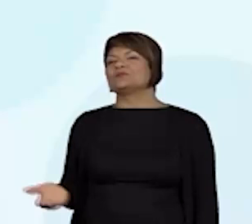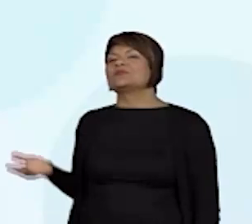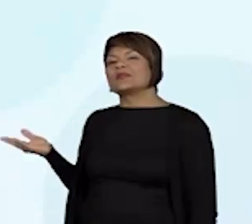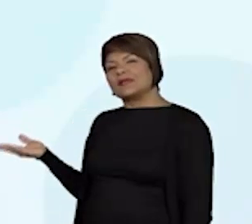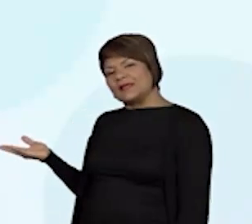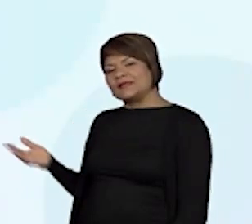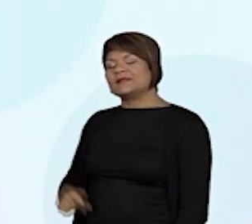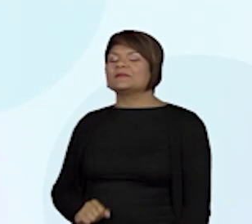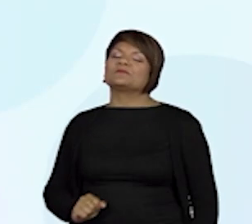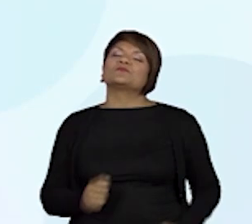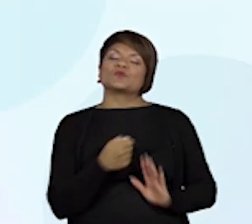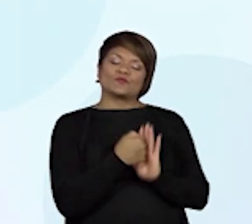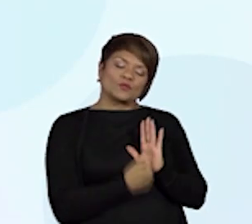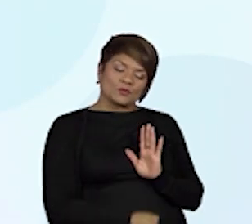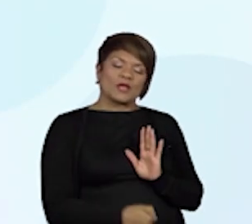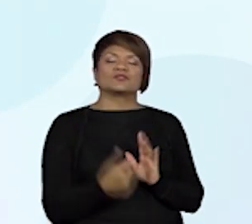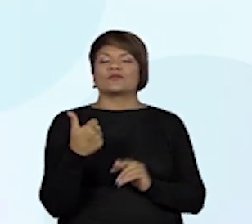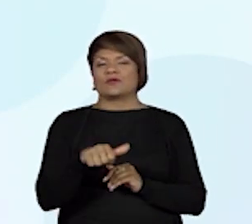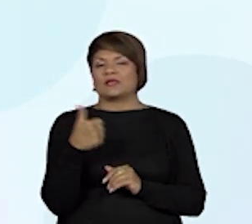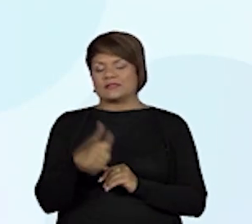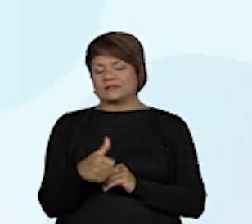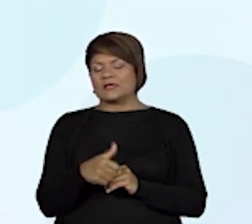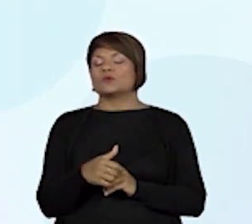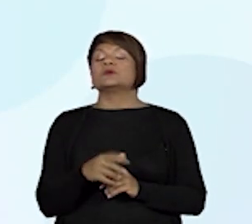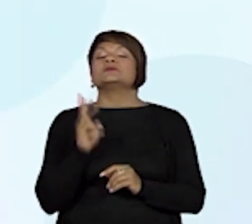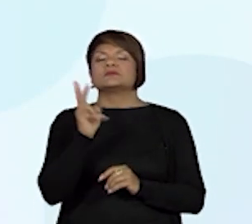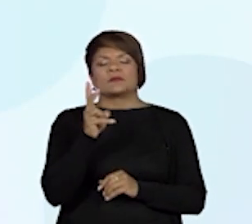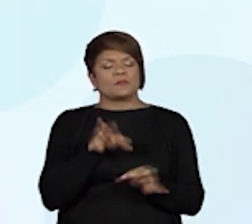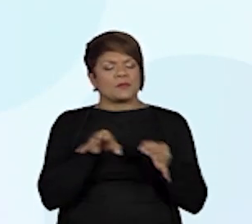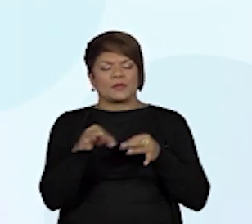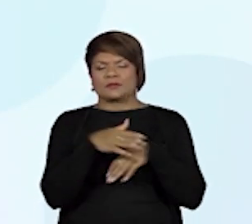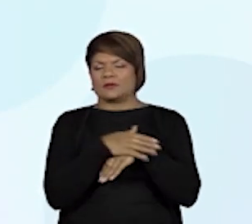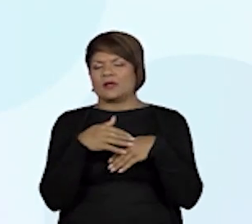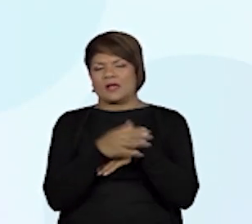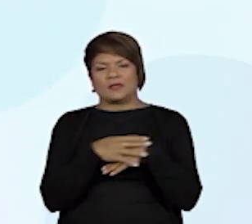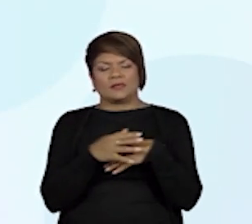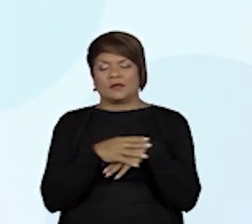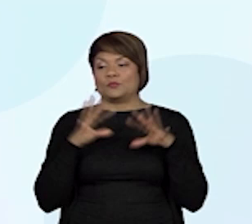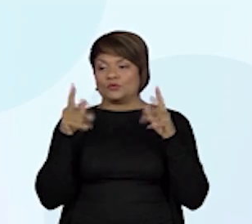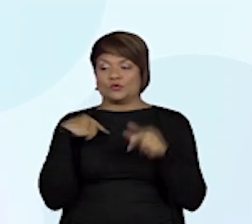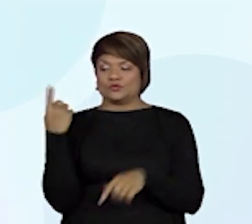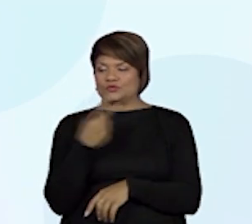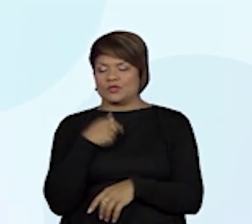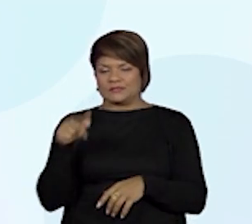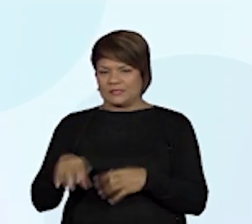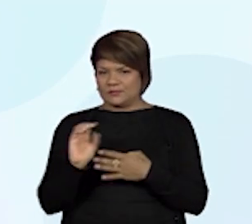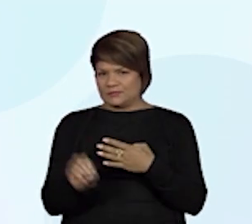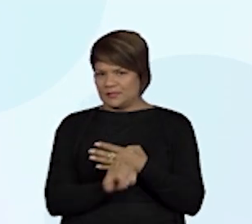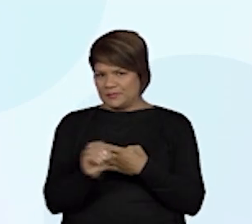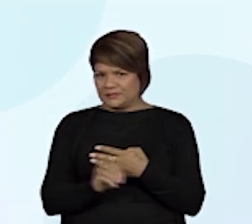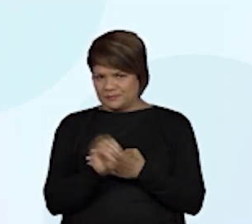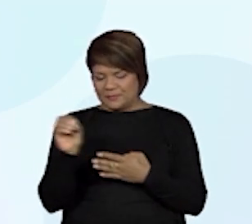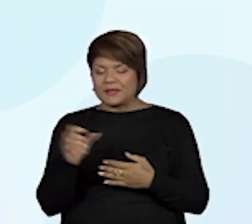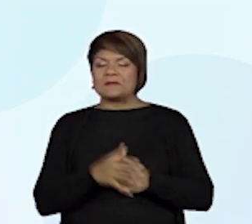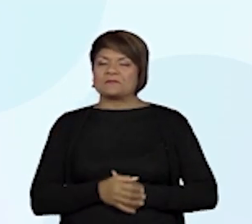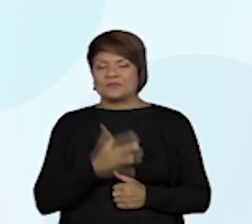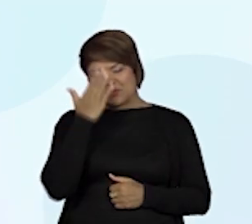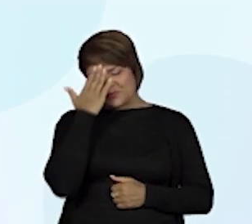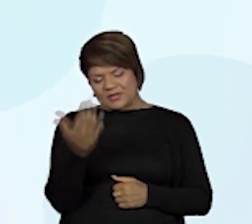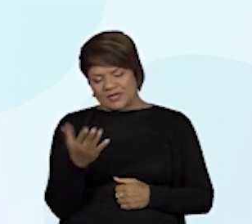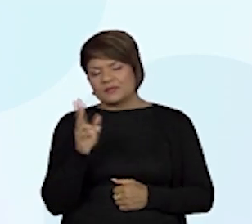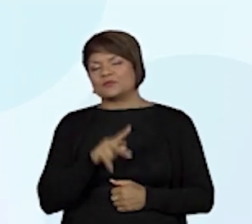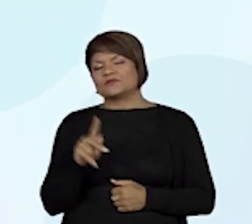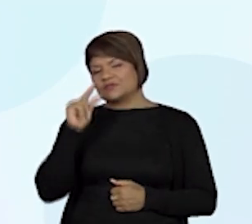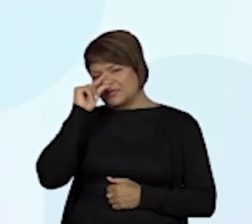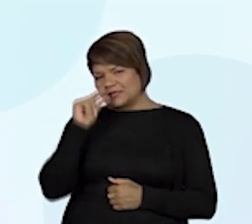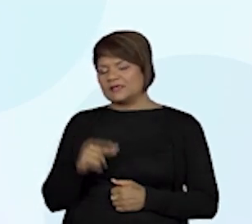formulário de avaliação dessa aula, sempre realizada, preparada com muito carinho por todos nós aqui do CMSP. Muito obrigada, professora